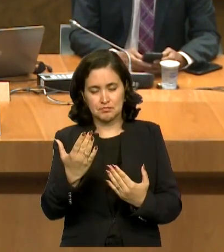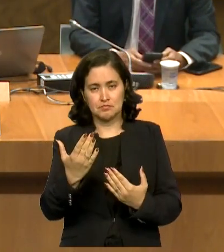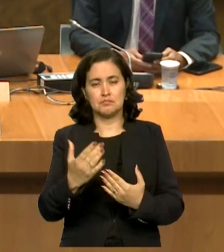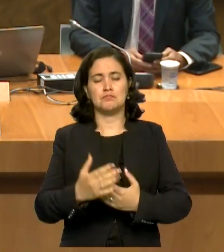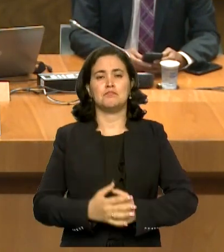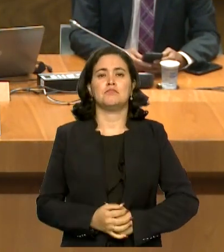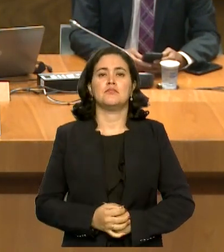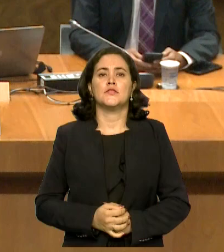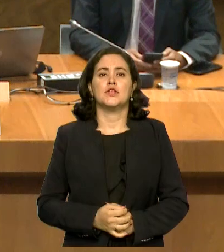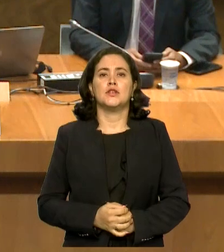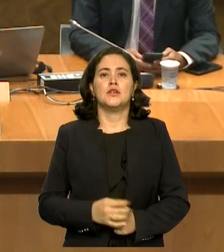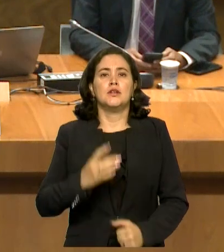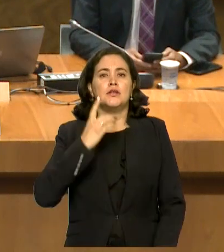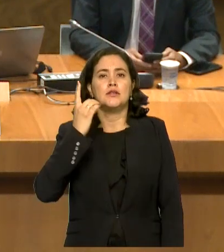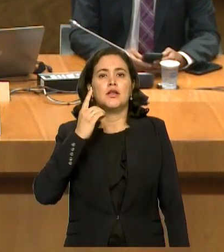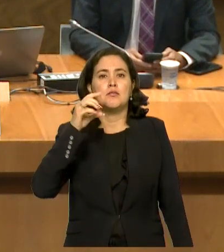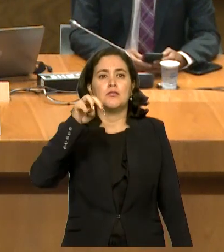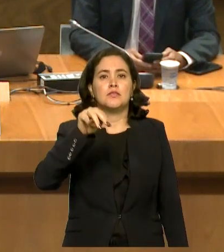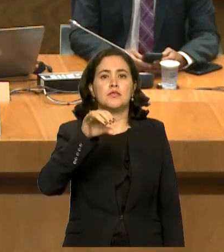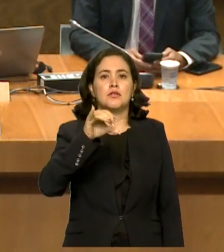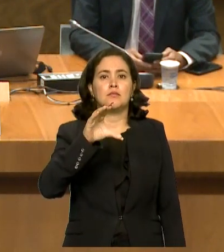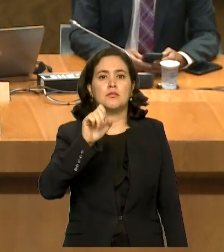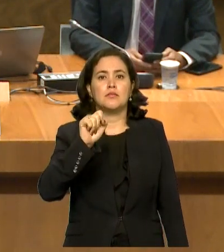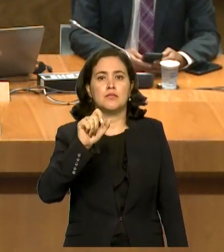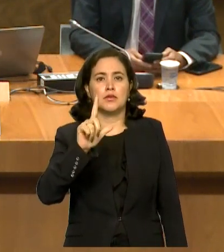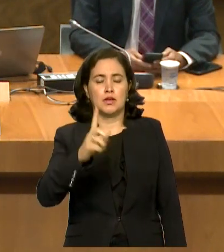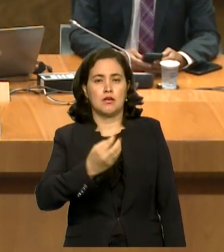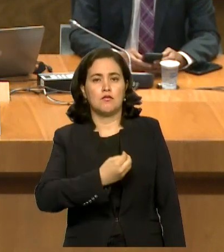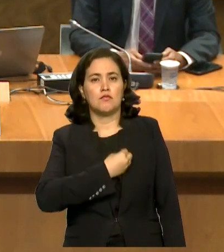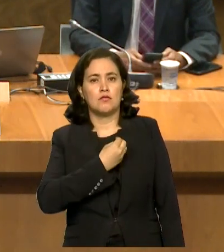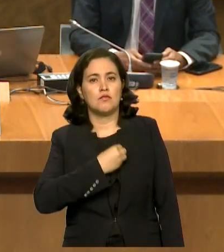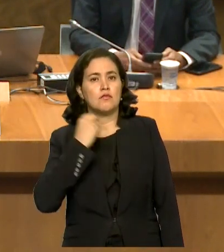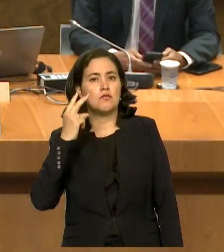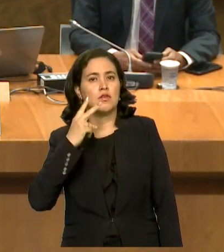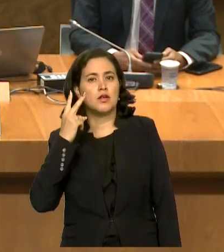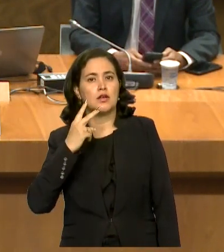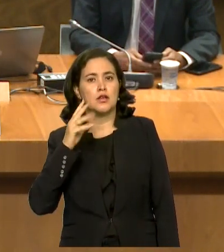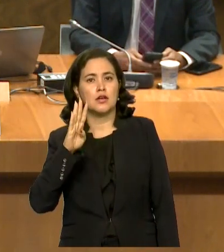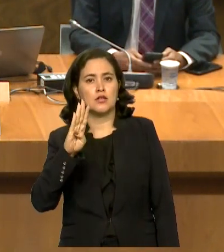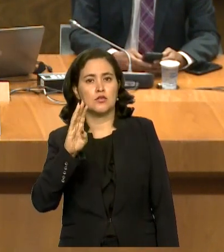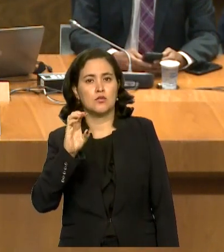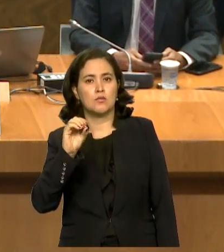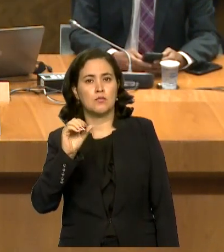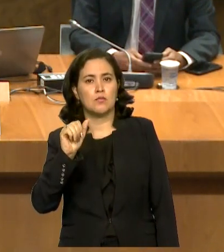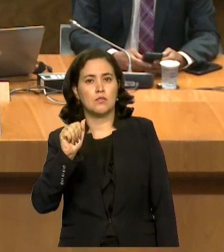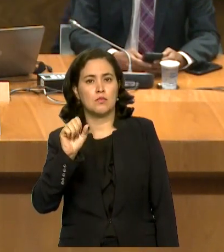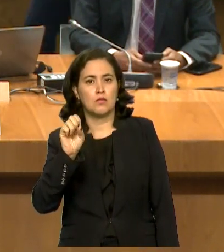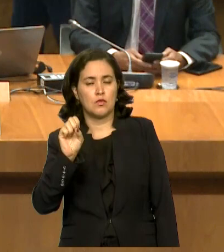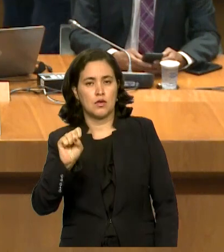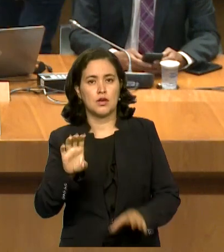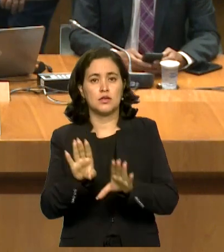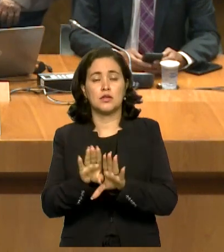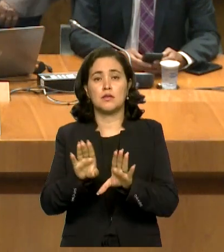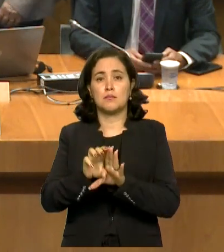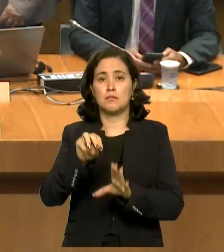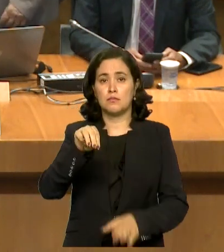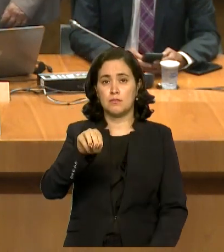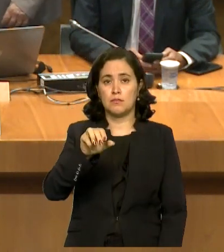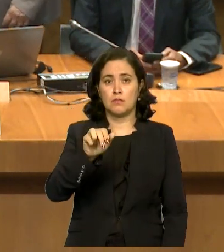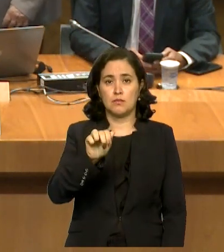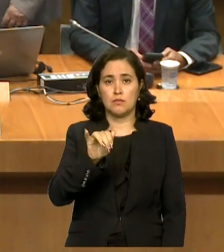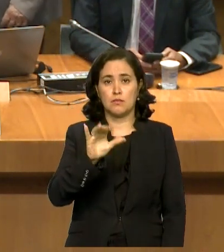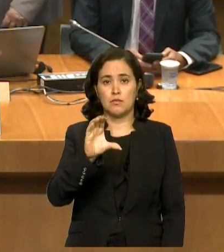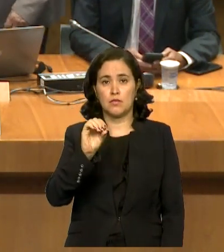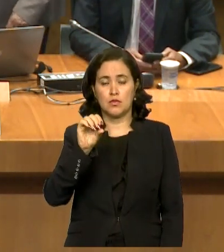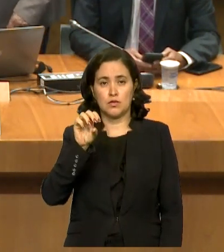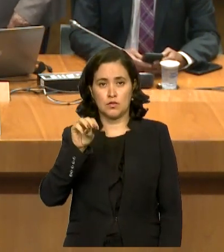deputada Mical, a presença do vereador Boaz e o do senhor Maicon, da cidade de